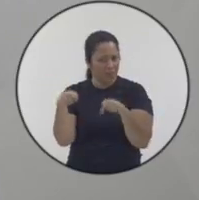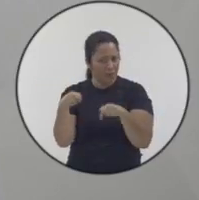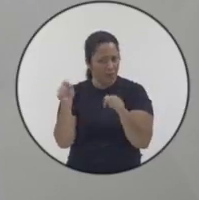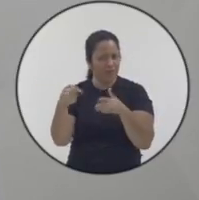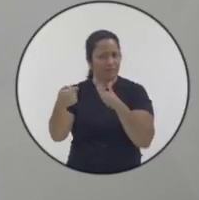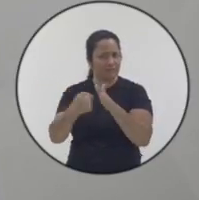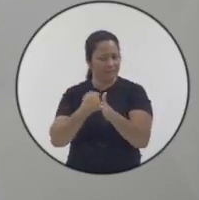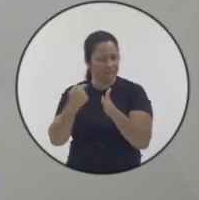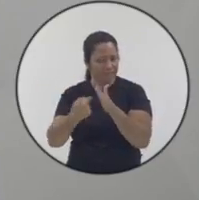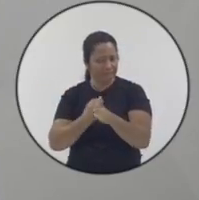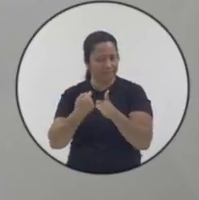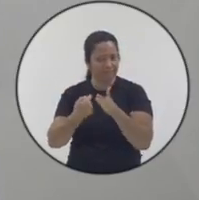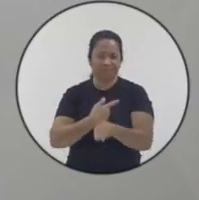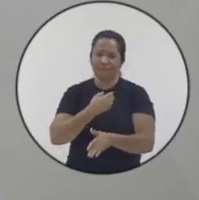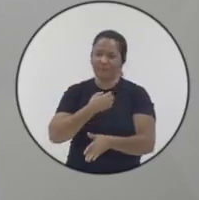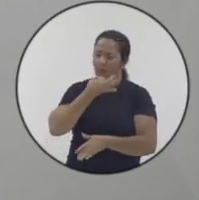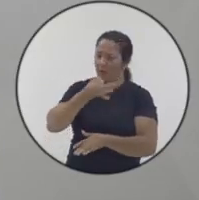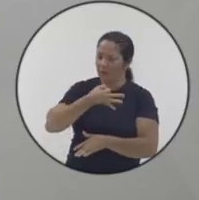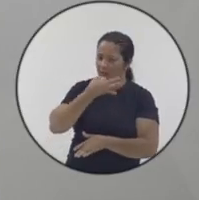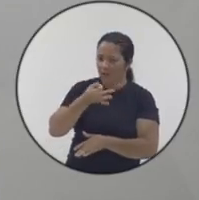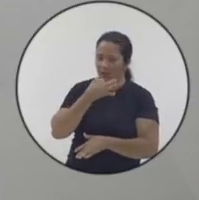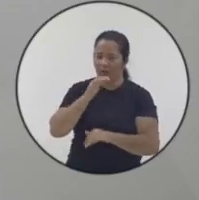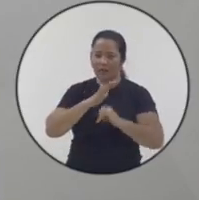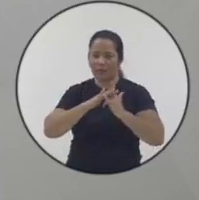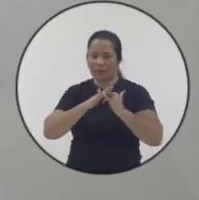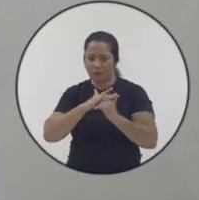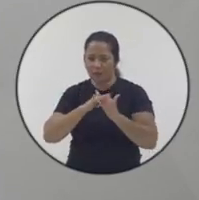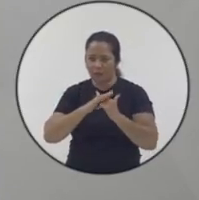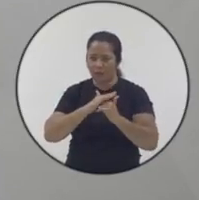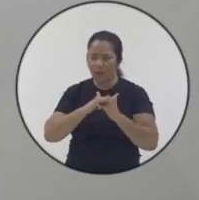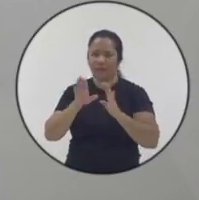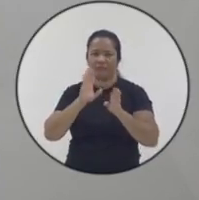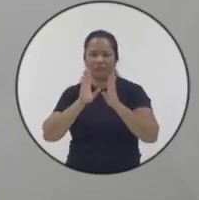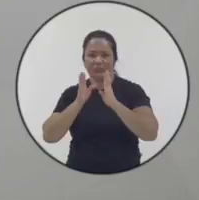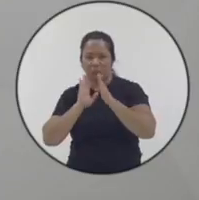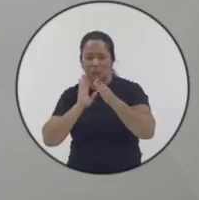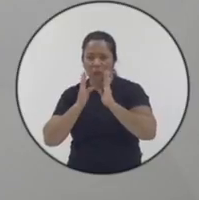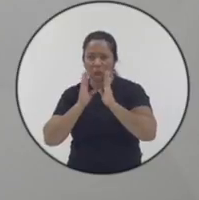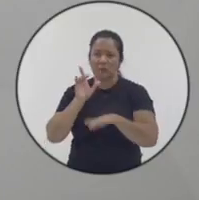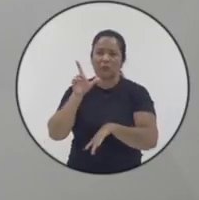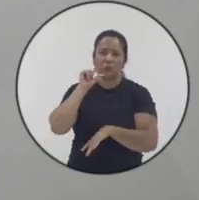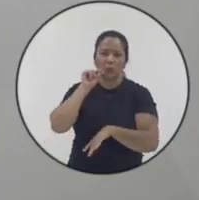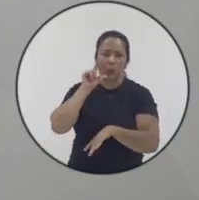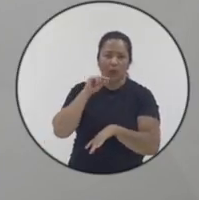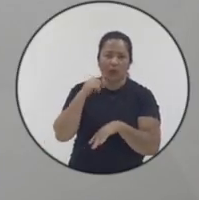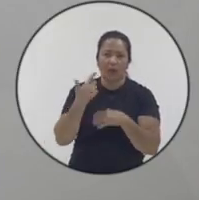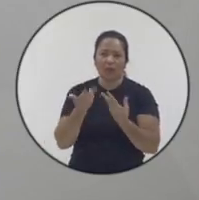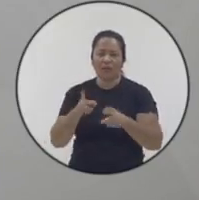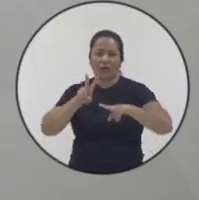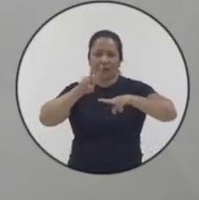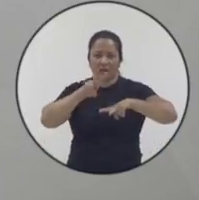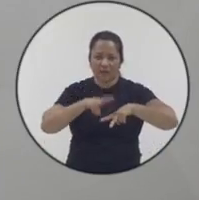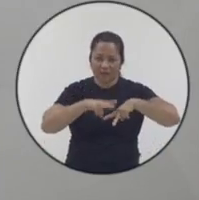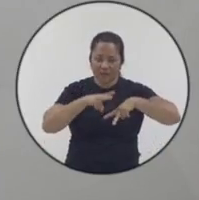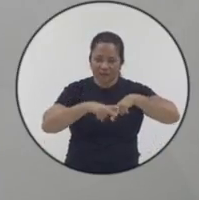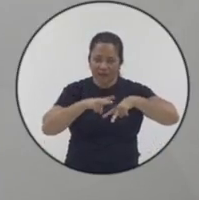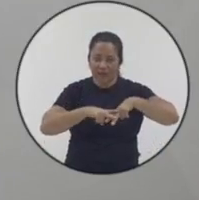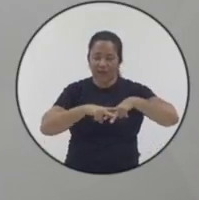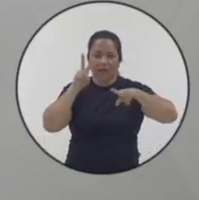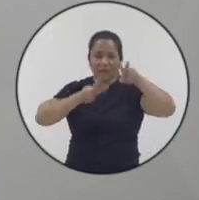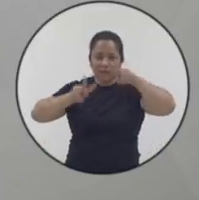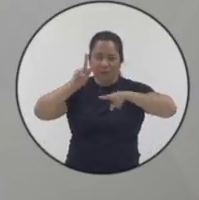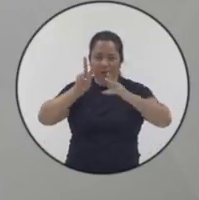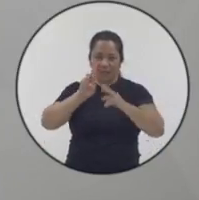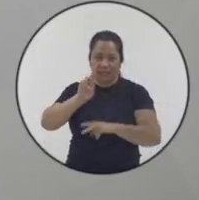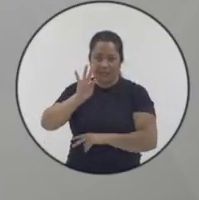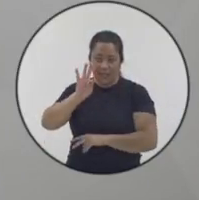real, enviando perguntas pelo YouTube, pelo Facebook, pelo Twitter, sempre com a hashtag Visibilidade Trans ou pelo